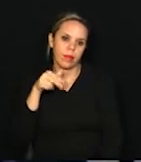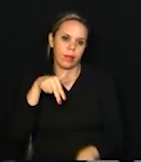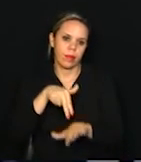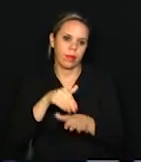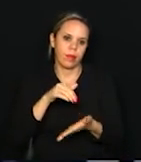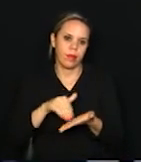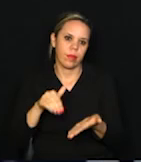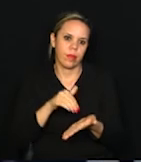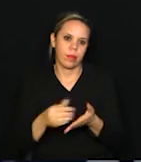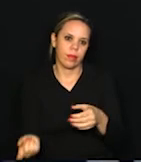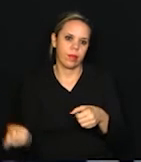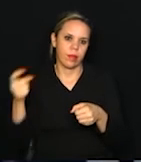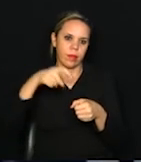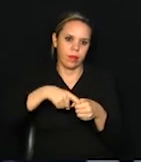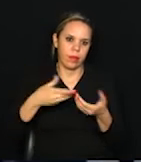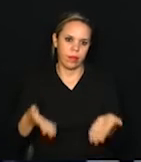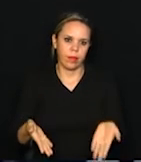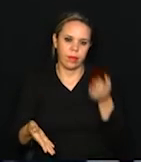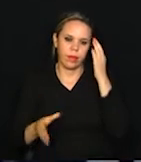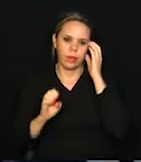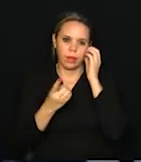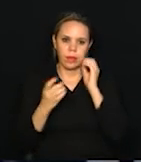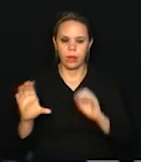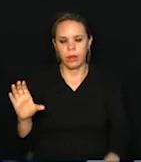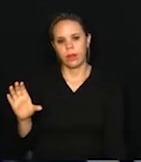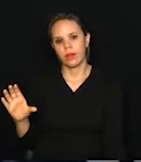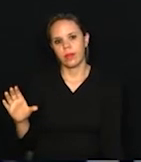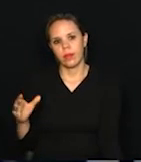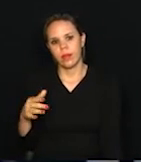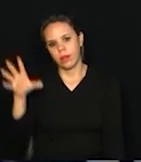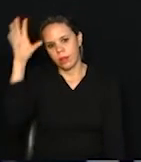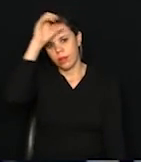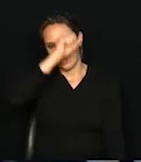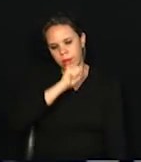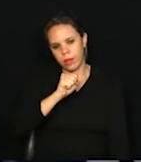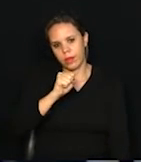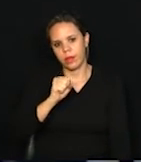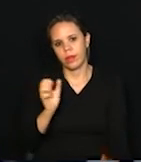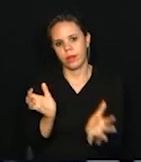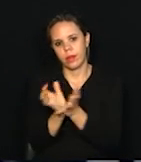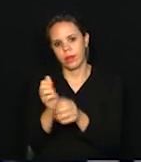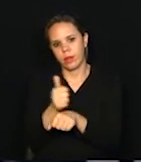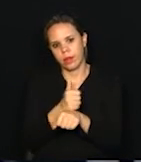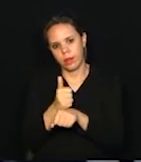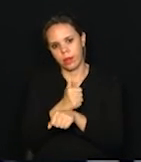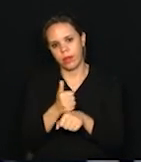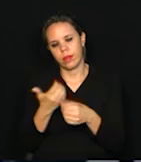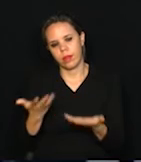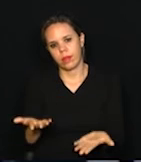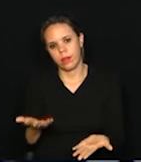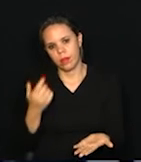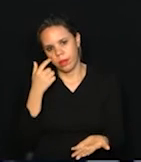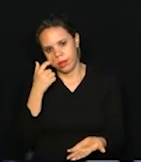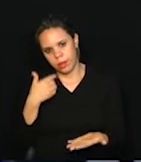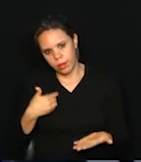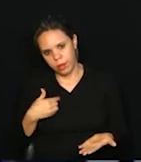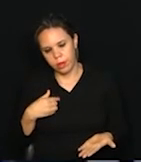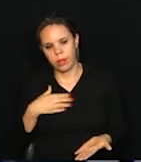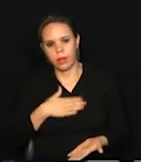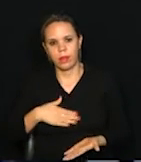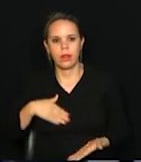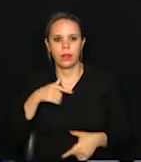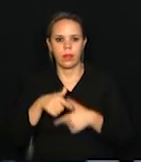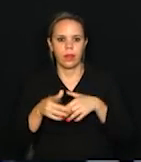INDEC, de ter voltado à INDEC, onde tanto eu aprendi aqui com as equipes internas e onde tanto me realizei também